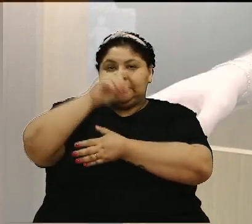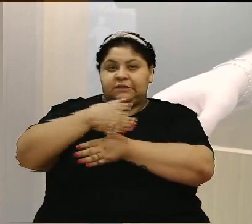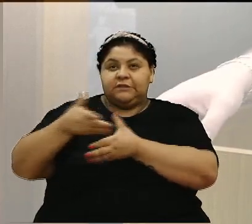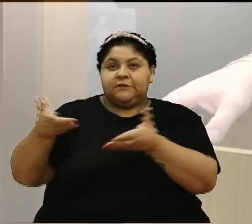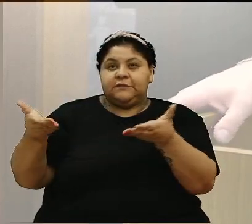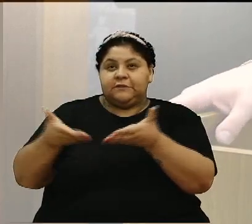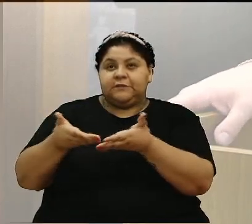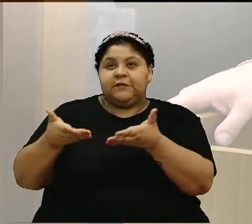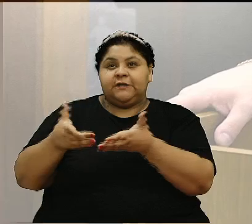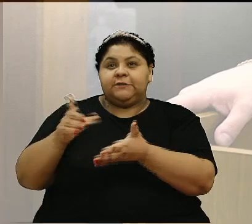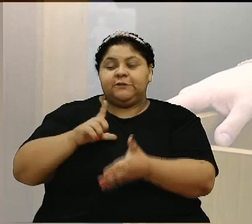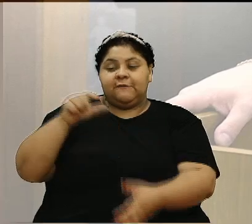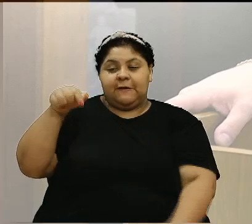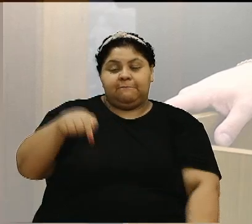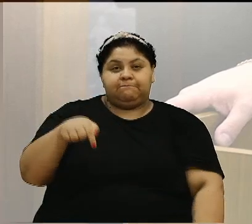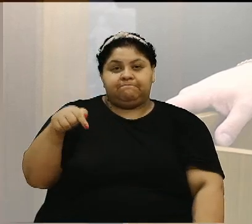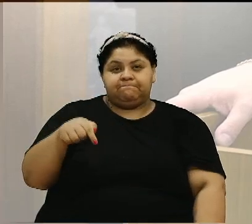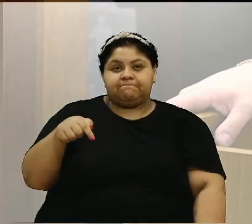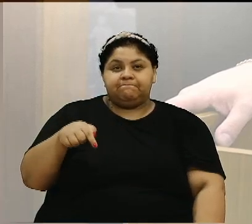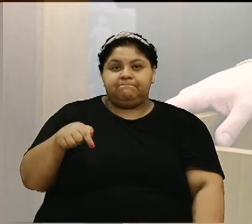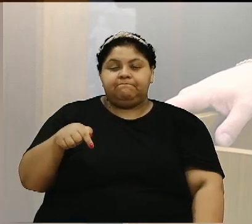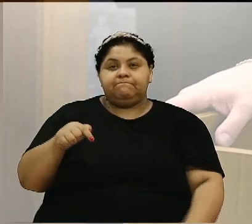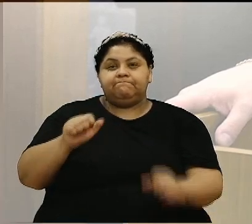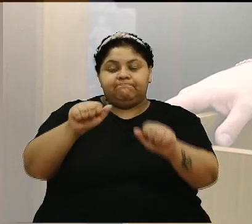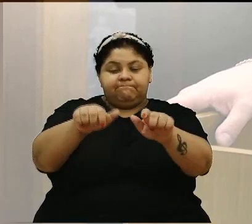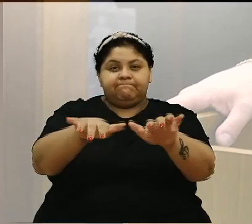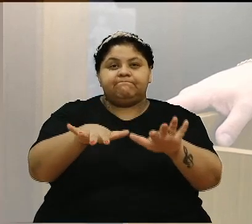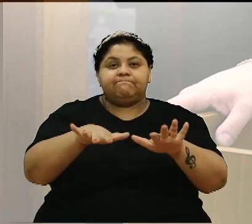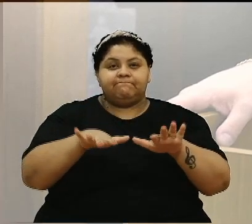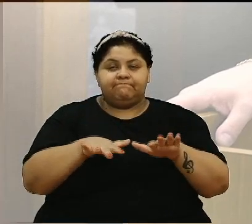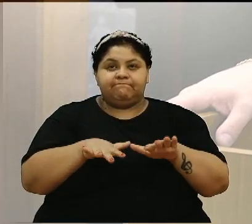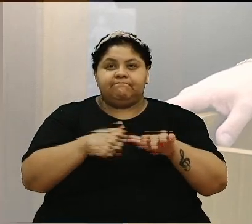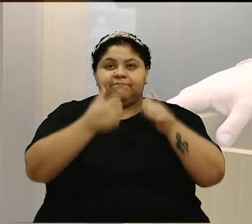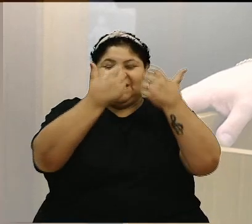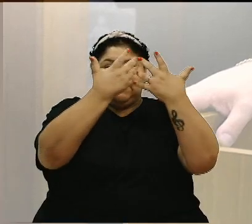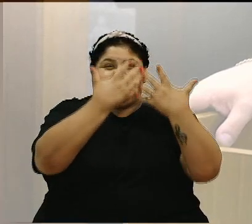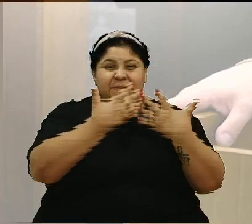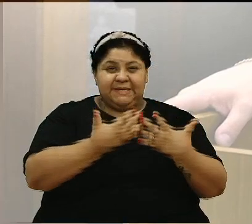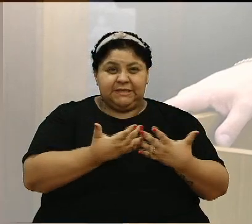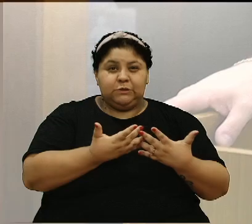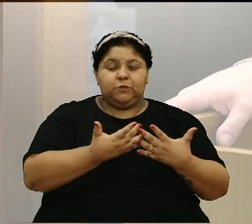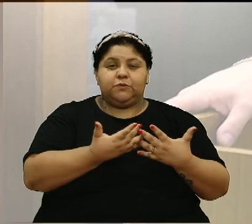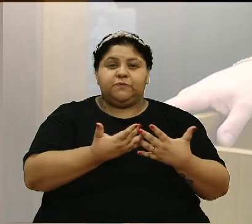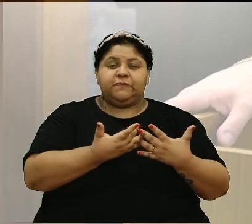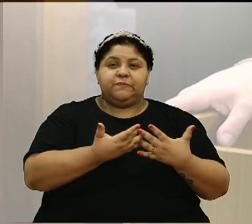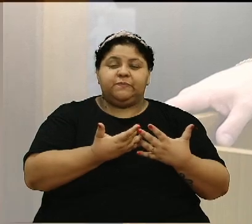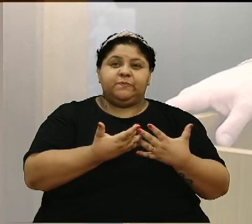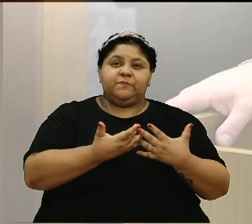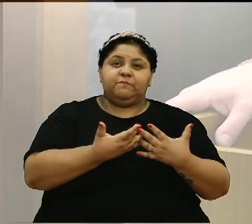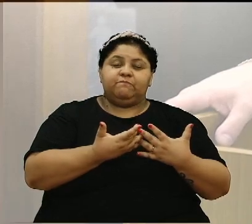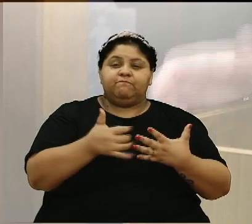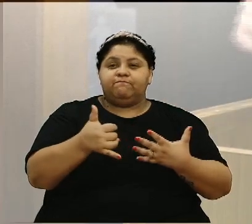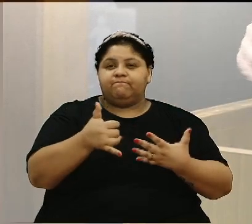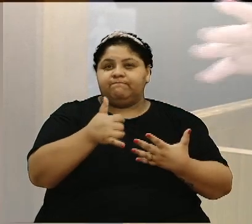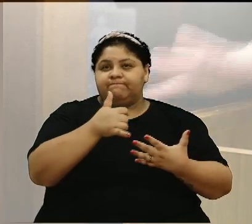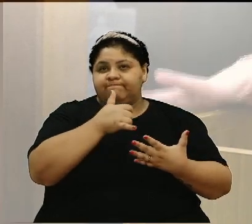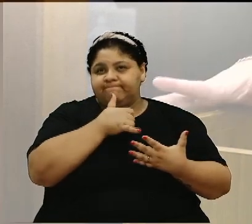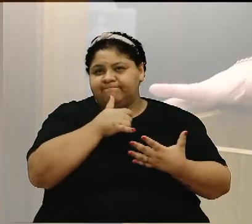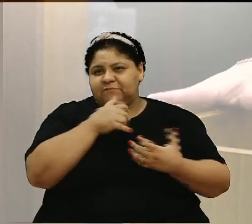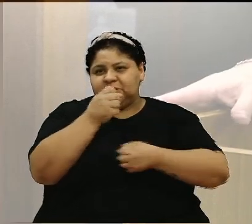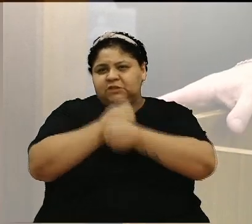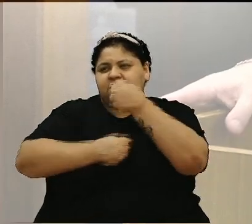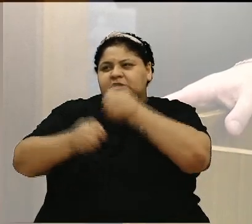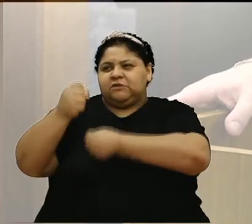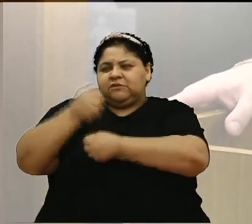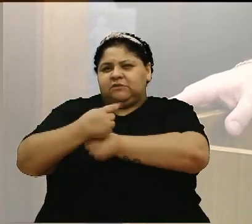aqui, vereador Scalco, nesse plenário também, trazendo esse assunto. E, infelizmente, foi o ano passado, se